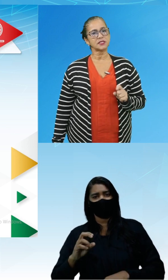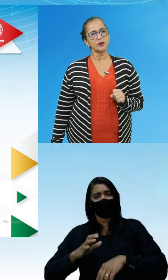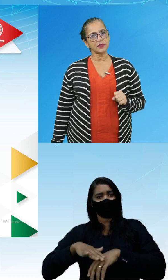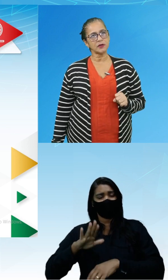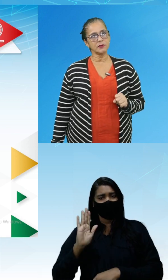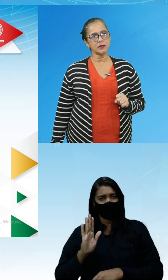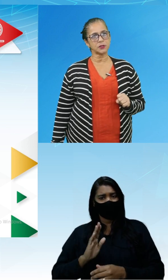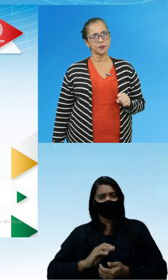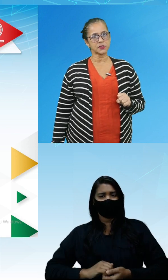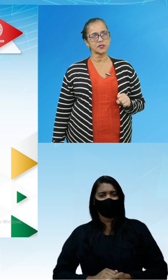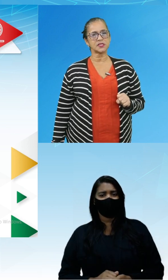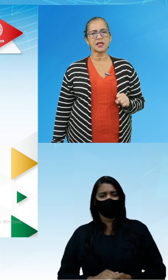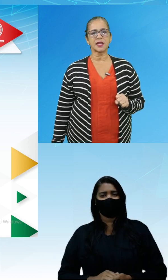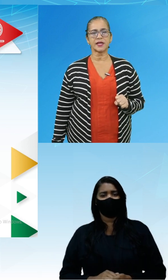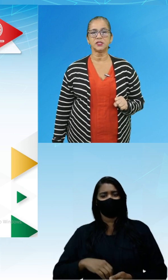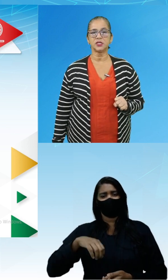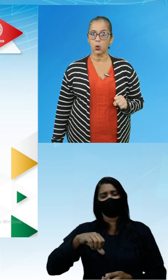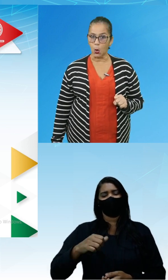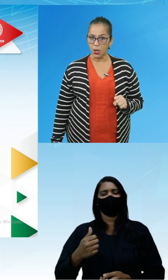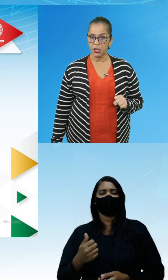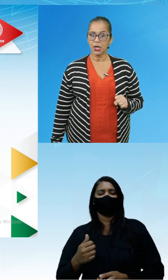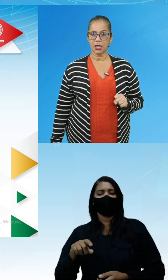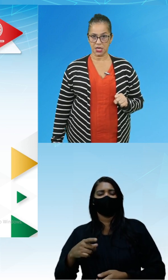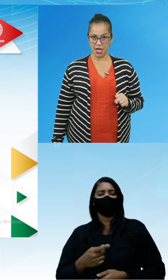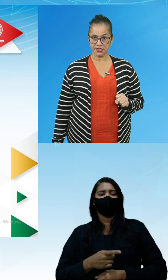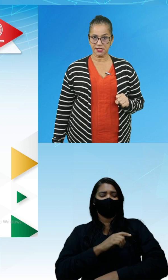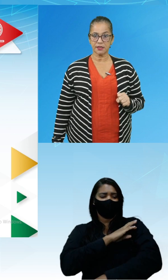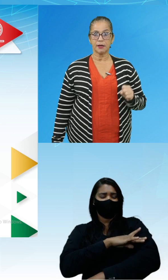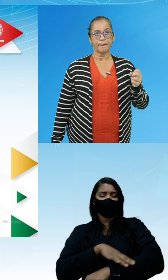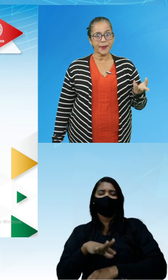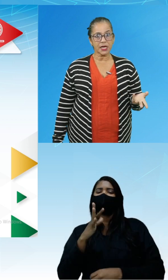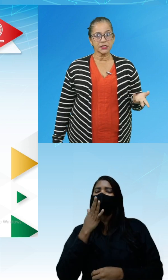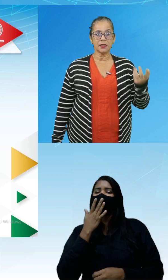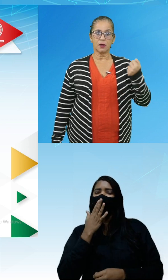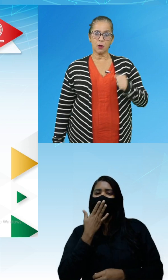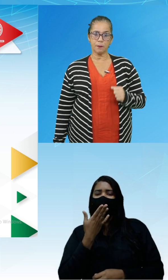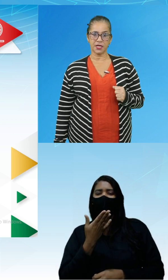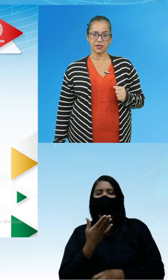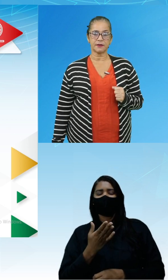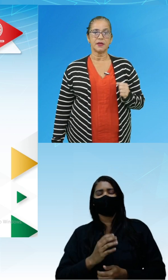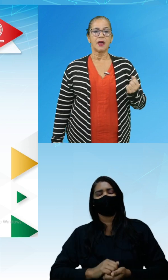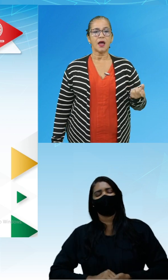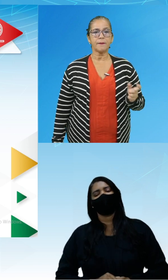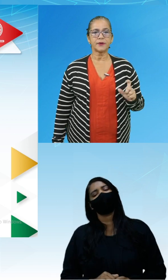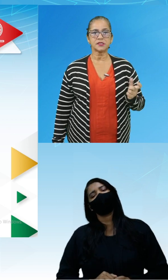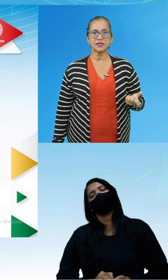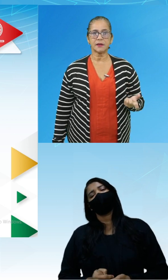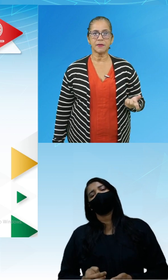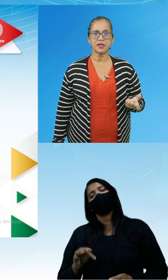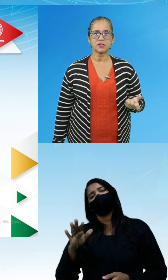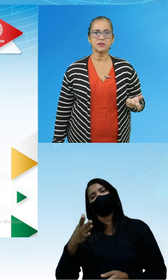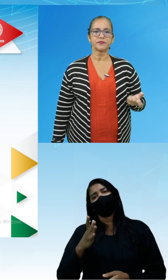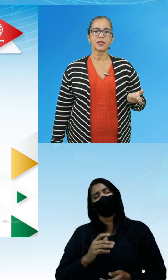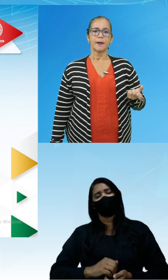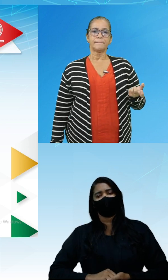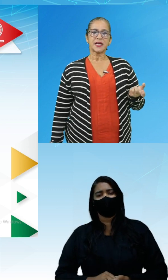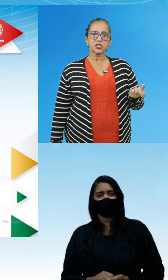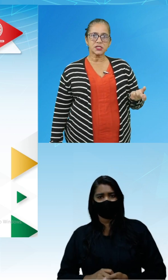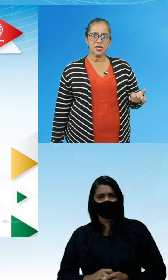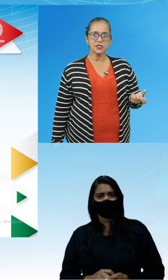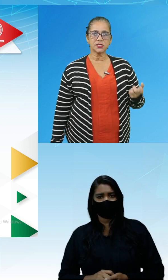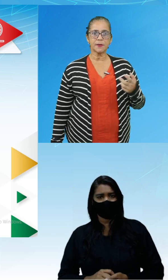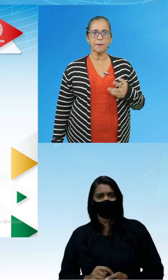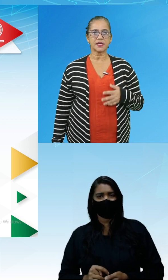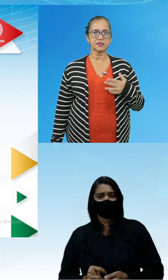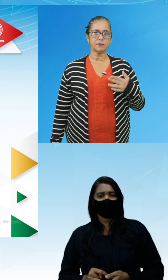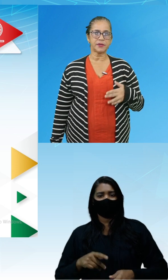desses 91 milhões de pessoas se declararam de cor, raça, parda ou preta. Aproximadamente